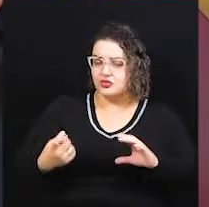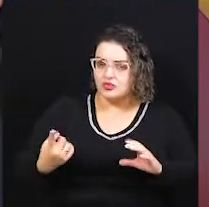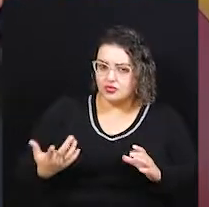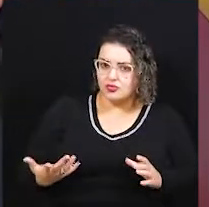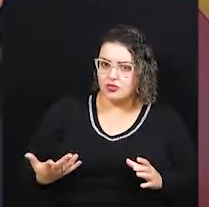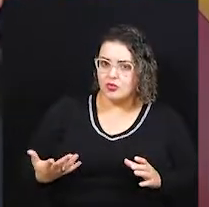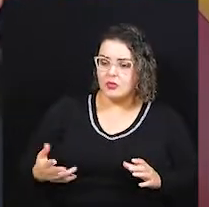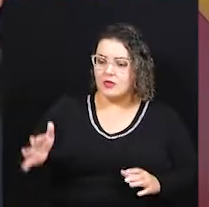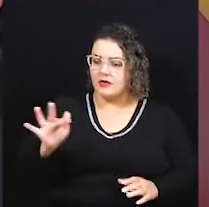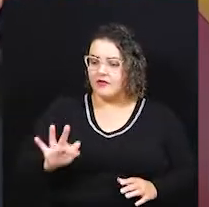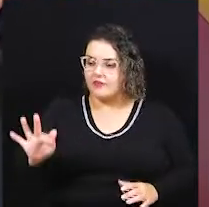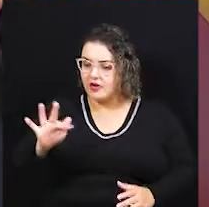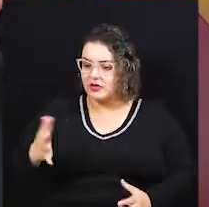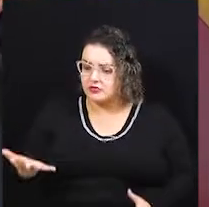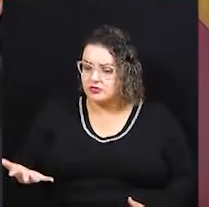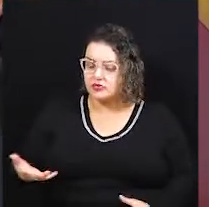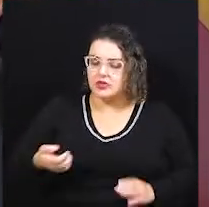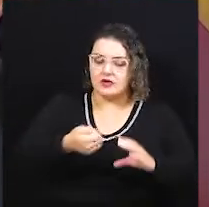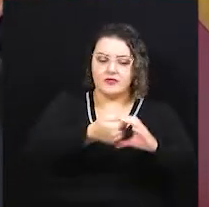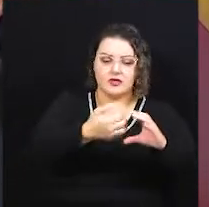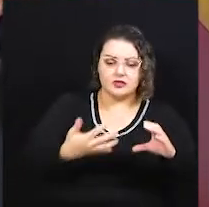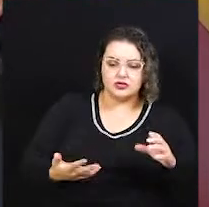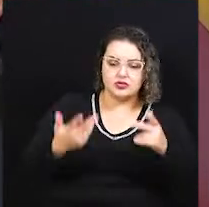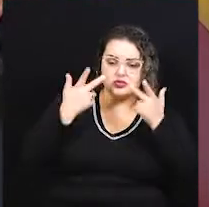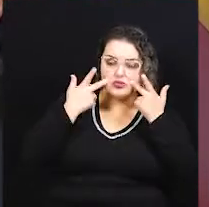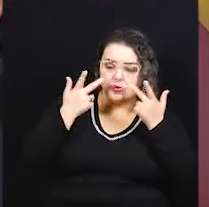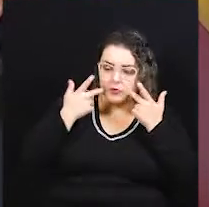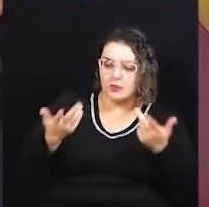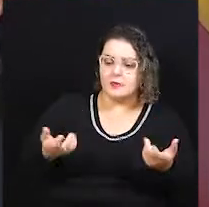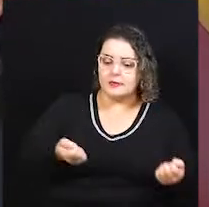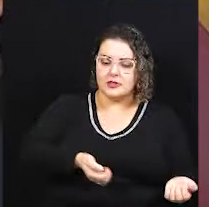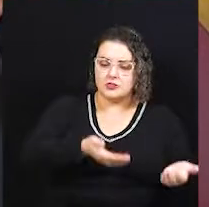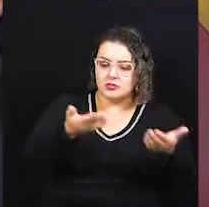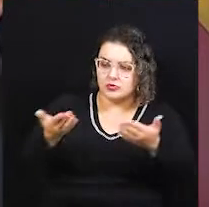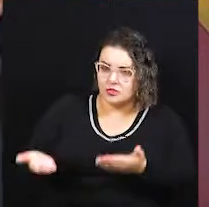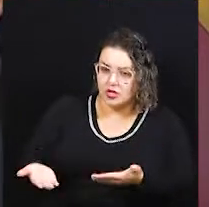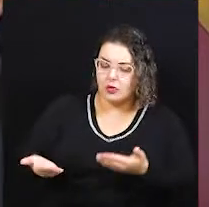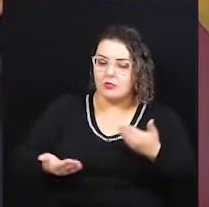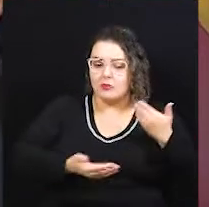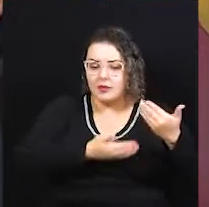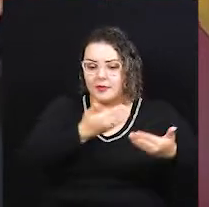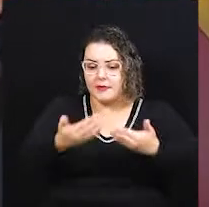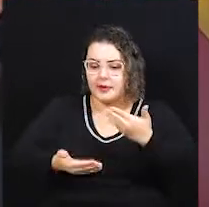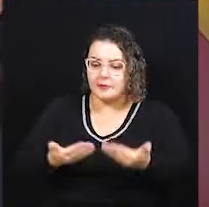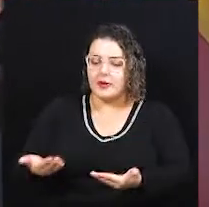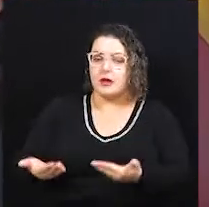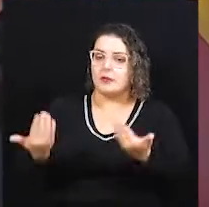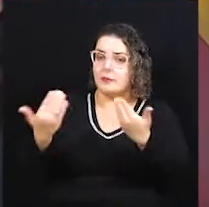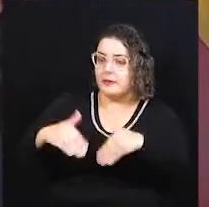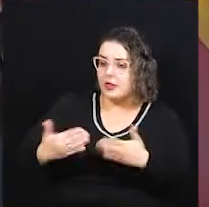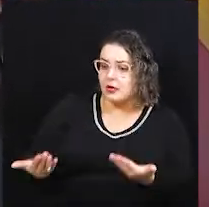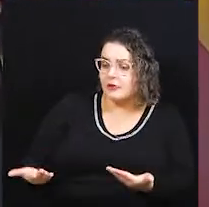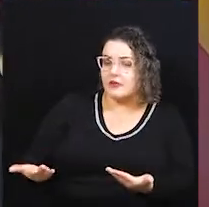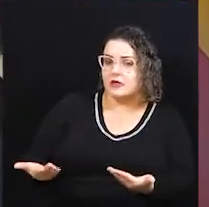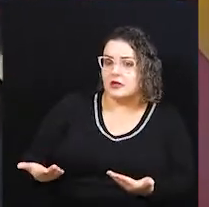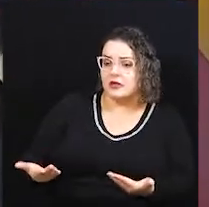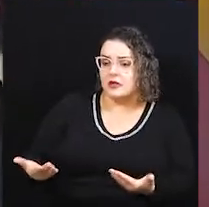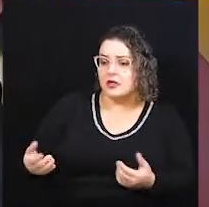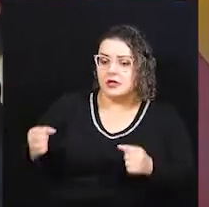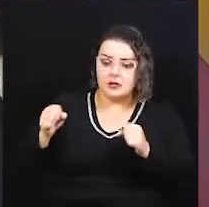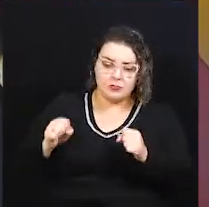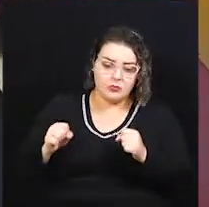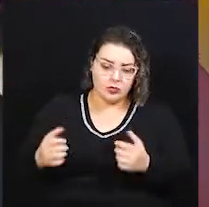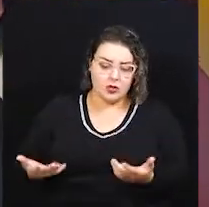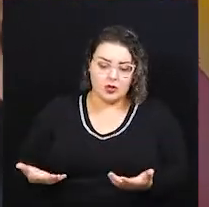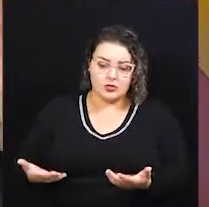determinada universidade, as características normalmente que são apresentadas durante a prova, aquilo você pode, não